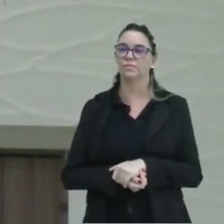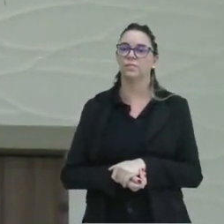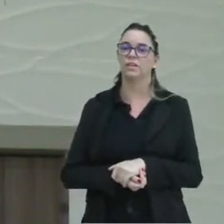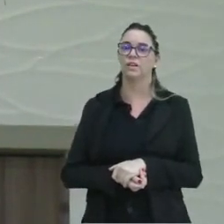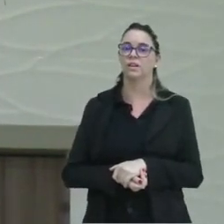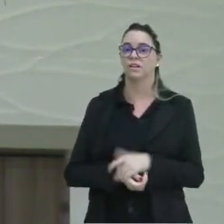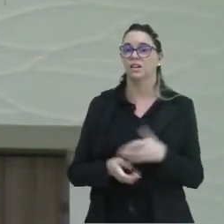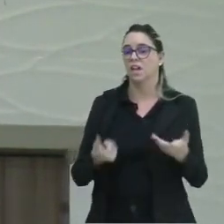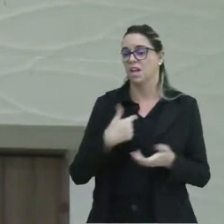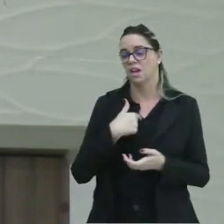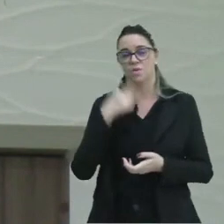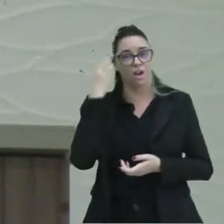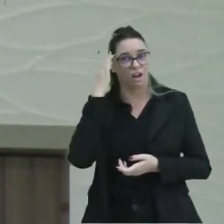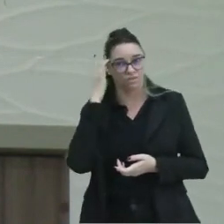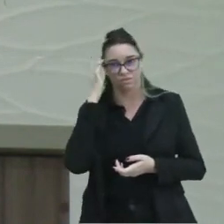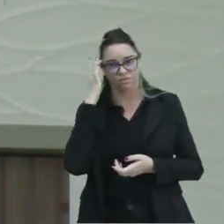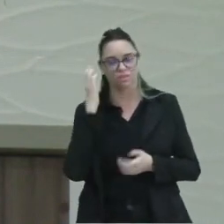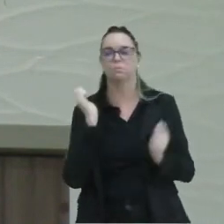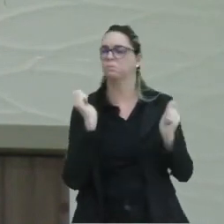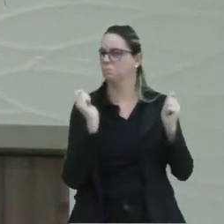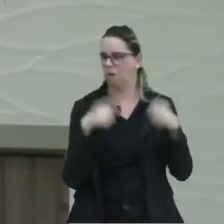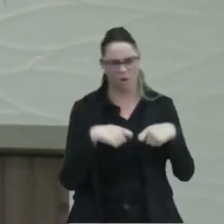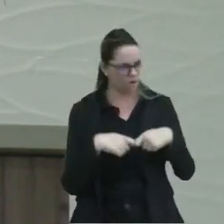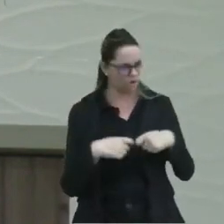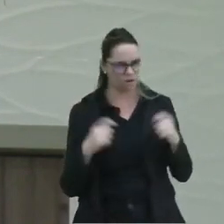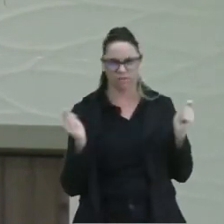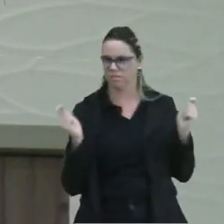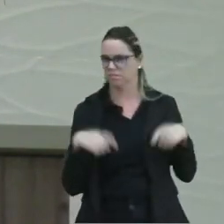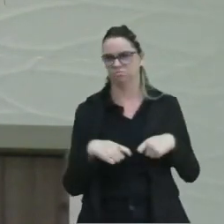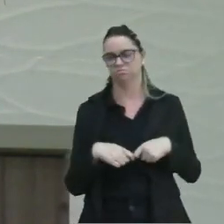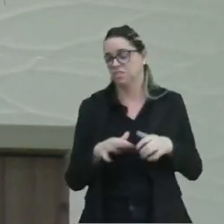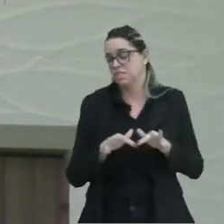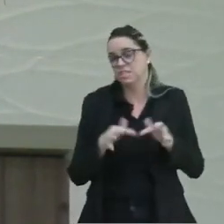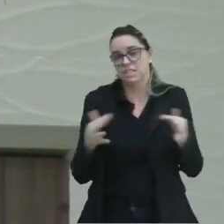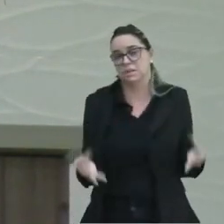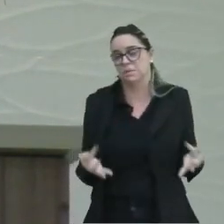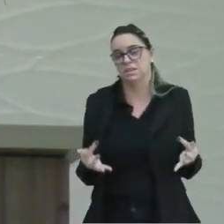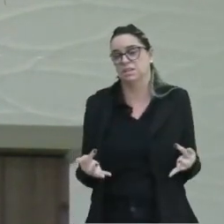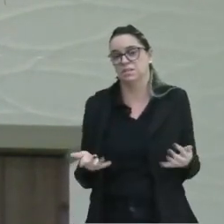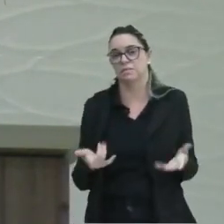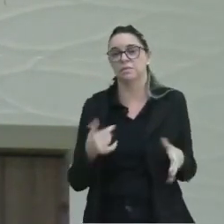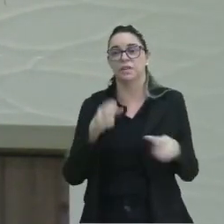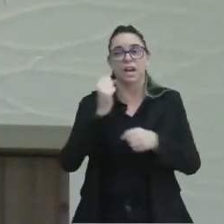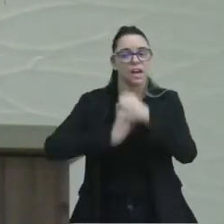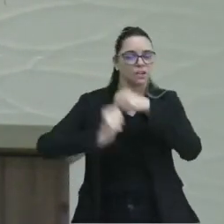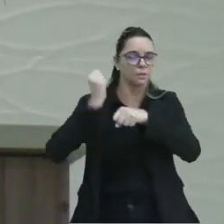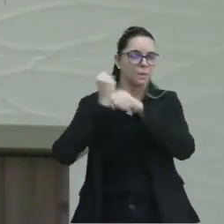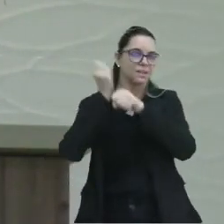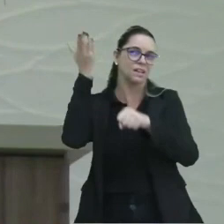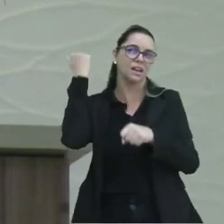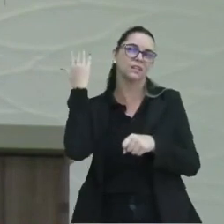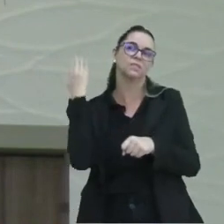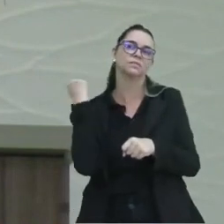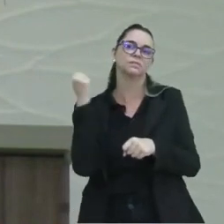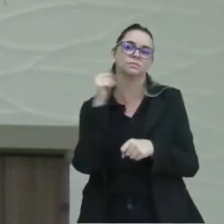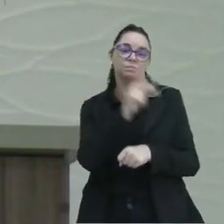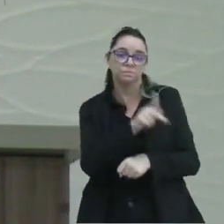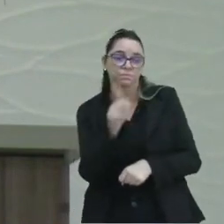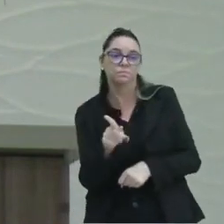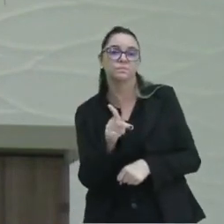uma audiência pública aqui. Nada demais. A audiência pública que teve aqui com os professores na passada, foi muito proveitosa,